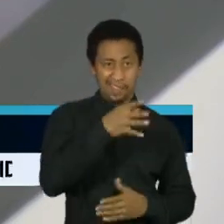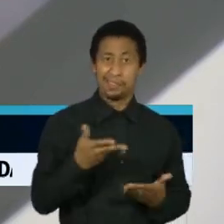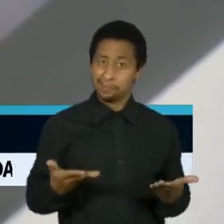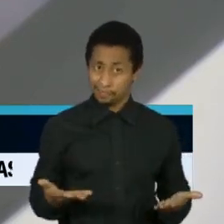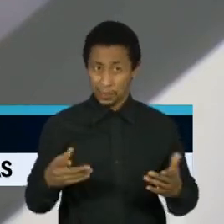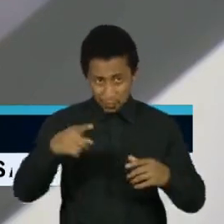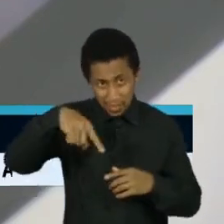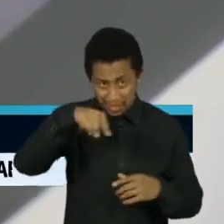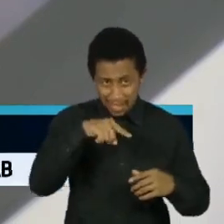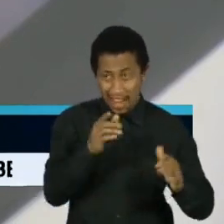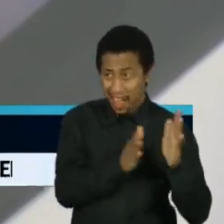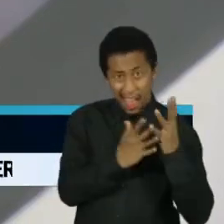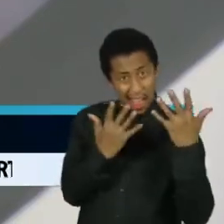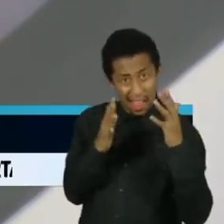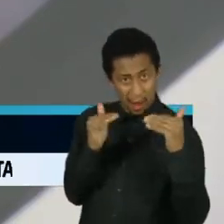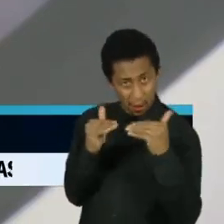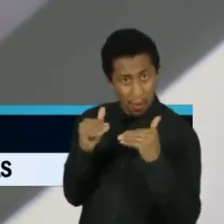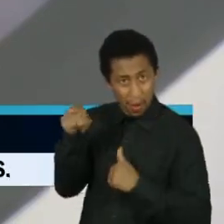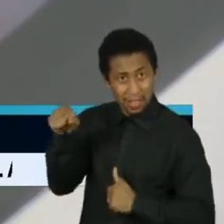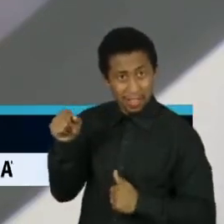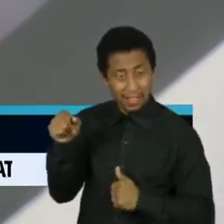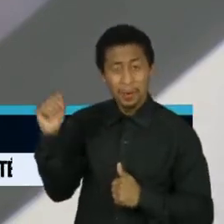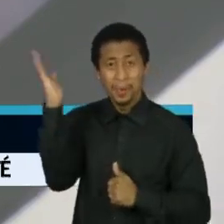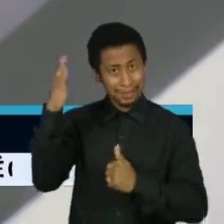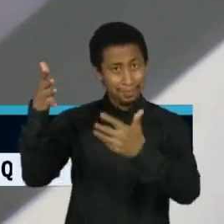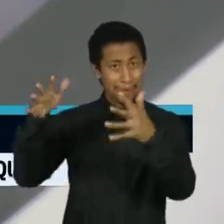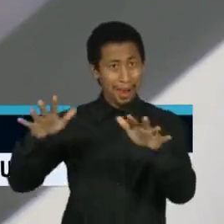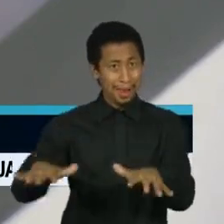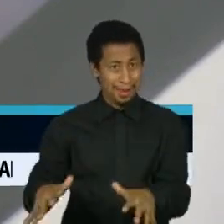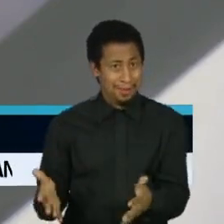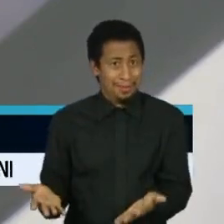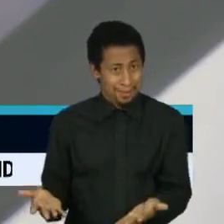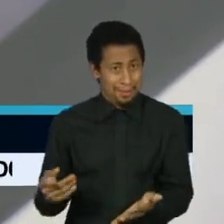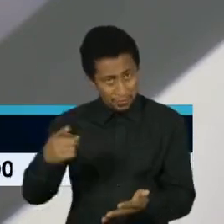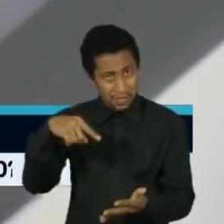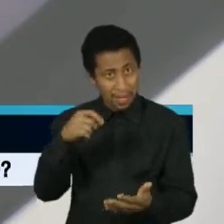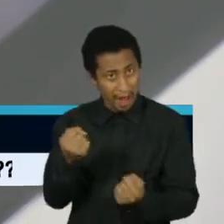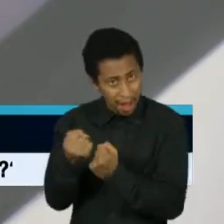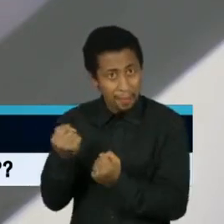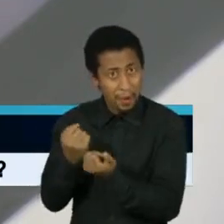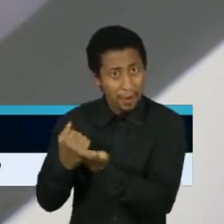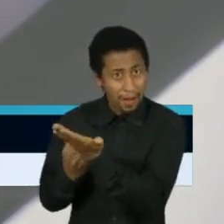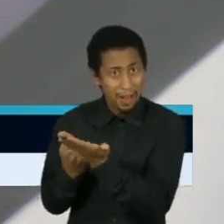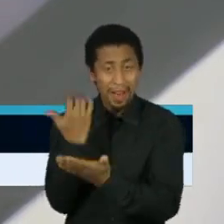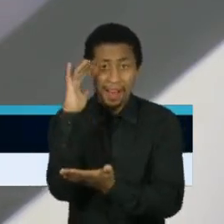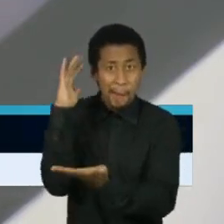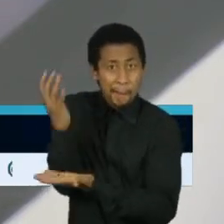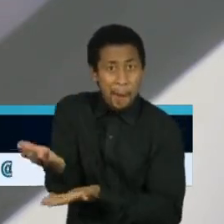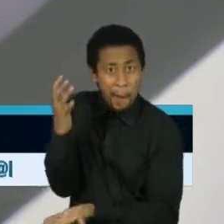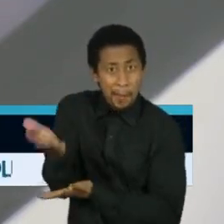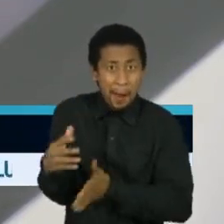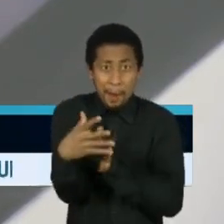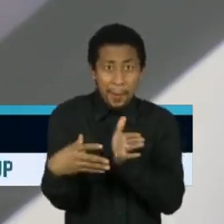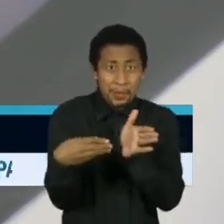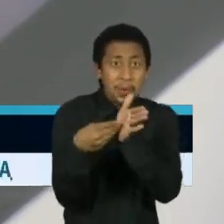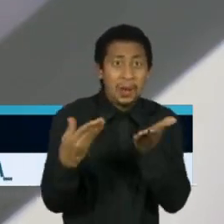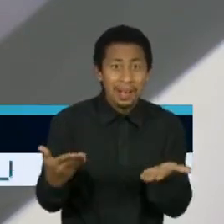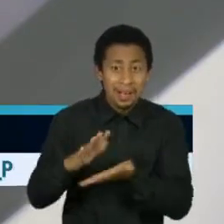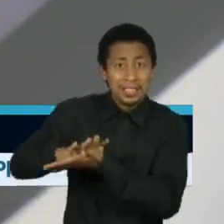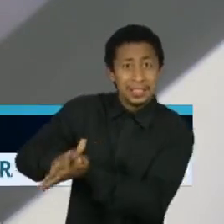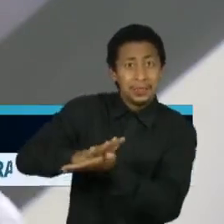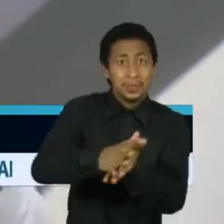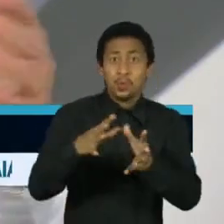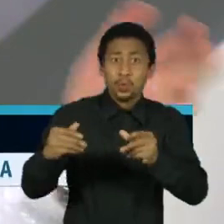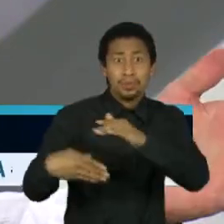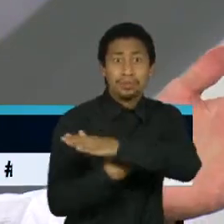está de acordo com um sujeito que está destruindo o país, literalmente destruindo o país, destruindo a Amazônia, destruindo os nossos principais biomas.